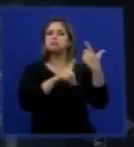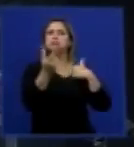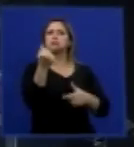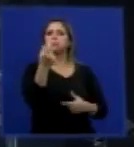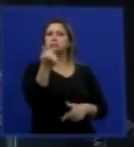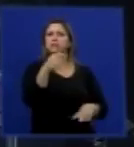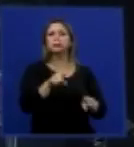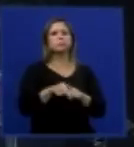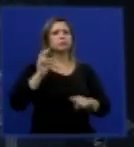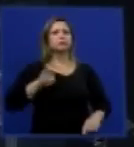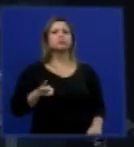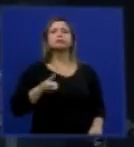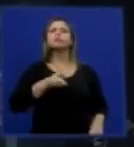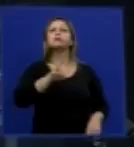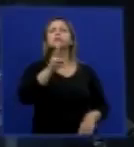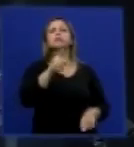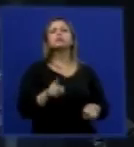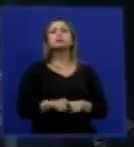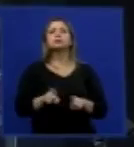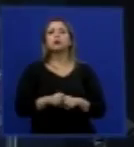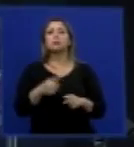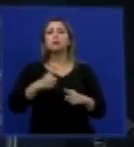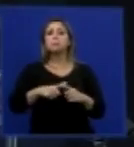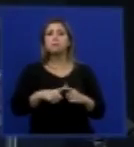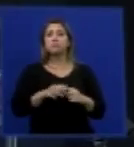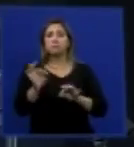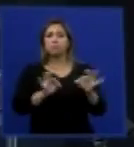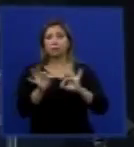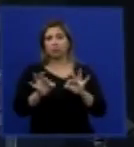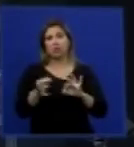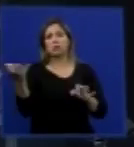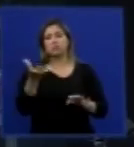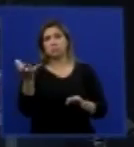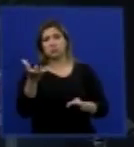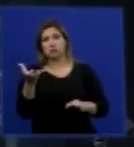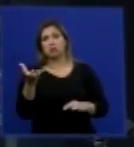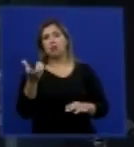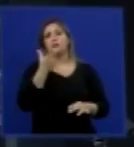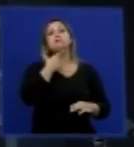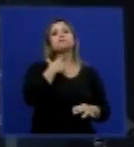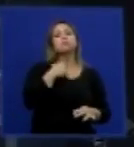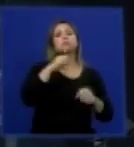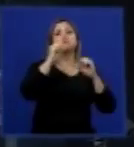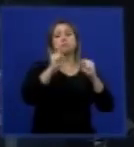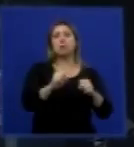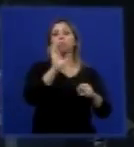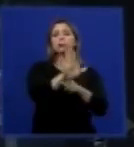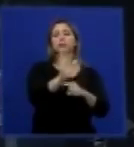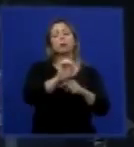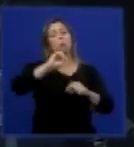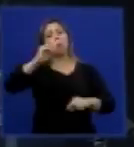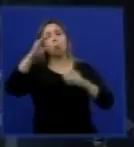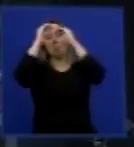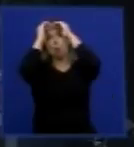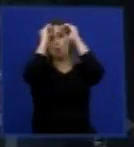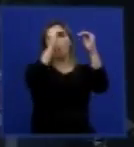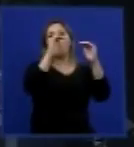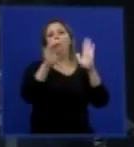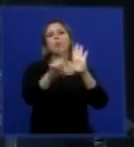com relação a isso por sua vontade ou por imposição estatal acabou